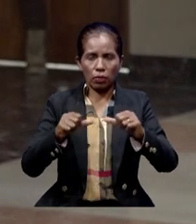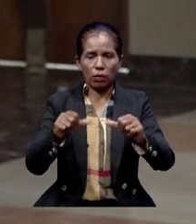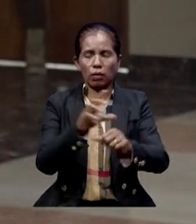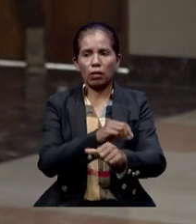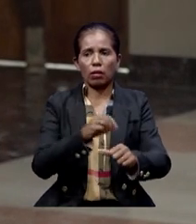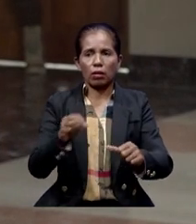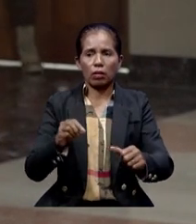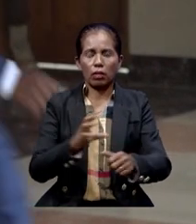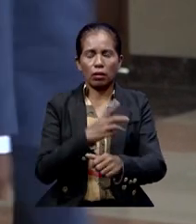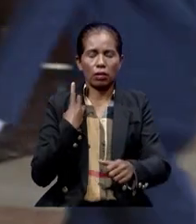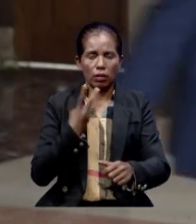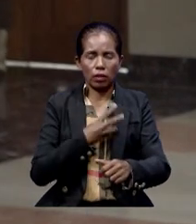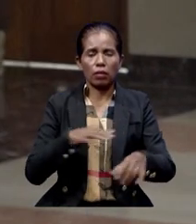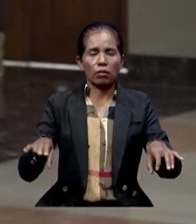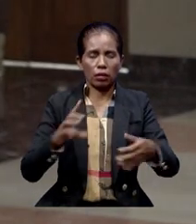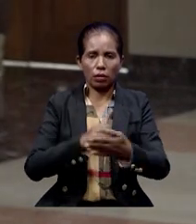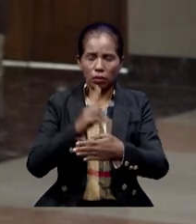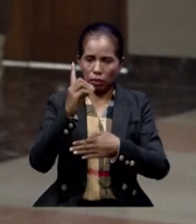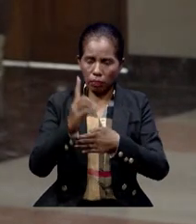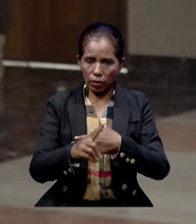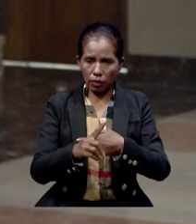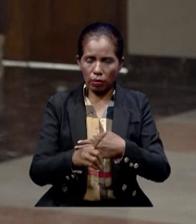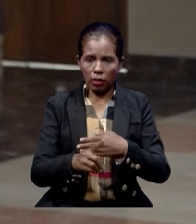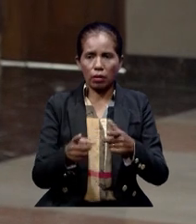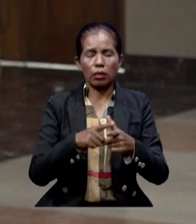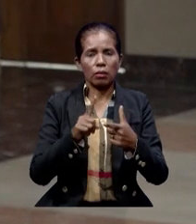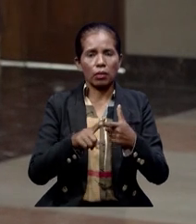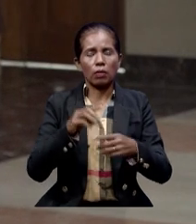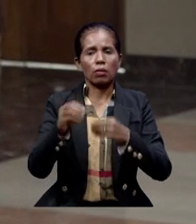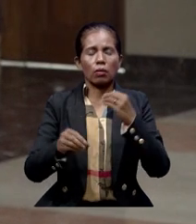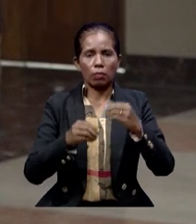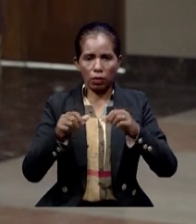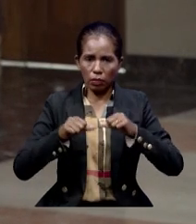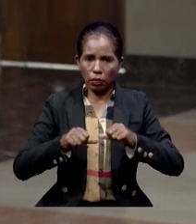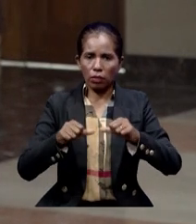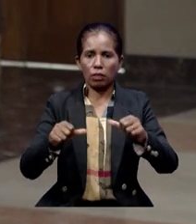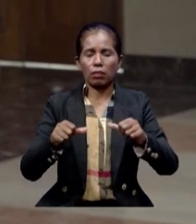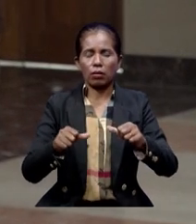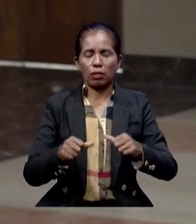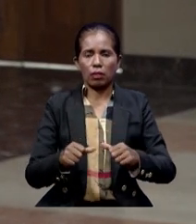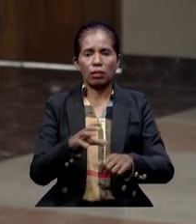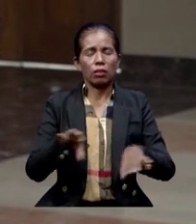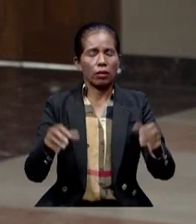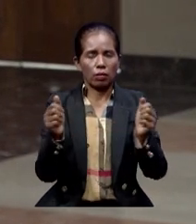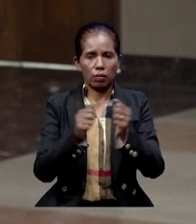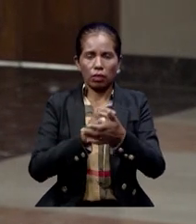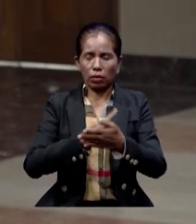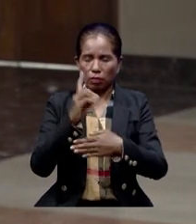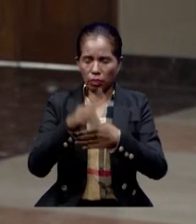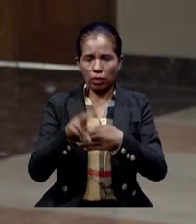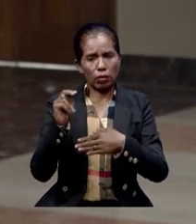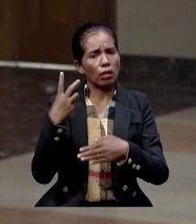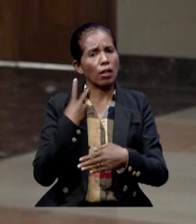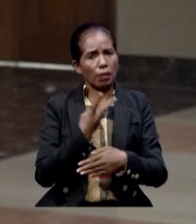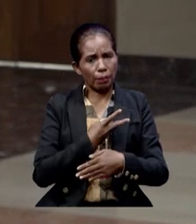our development cooperation. Depois, segundo, quando vai continuar, a tua reforça a cooperação de desenvolvimento. A mim,